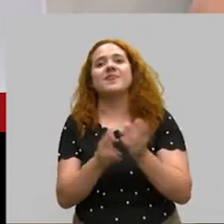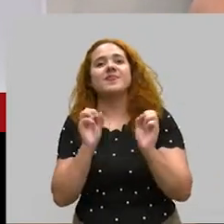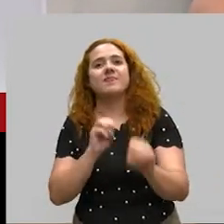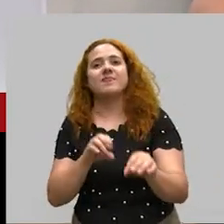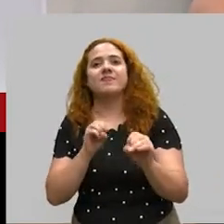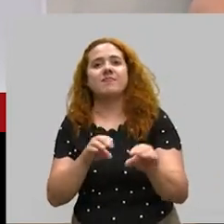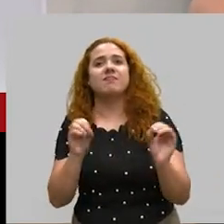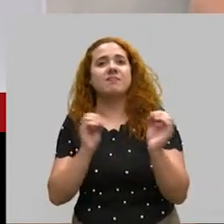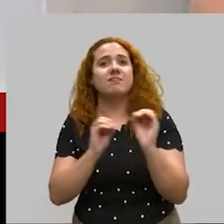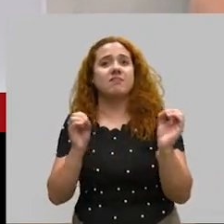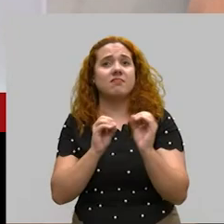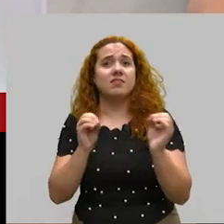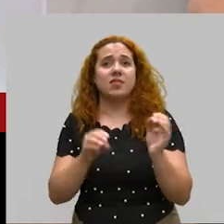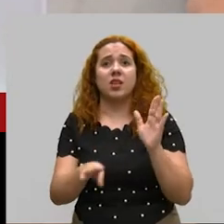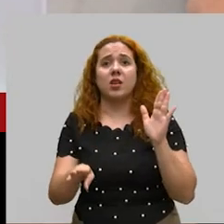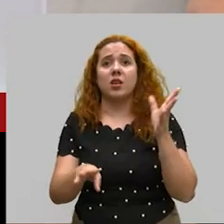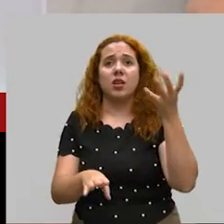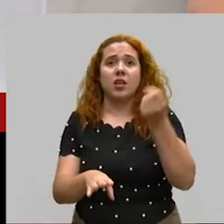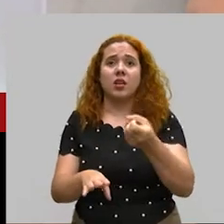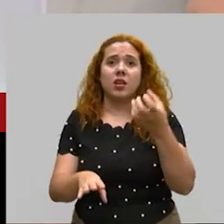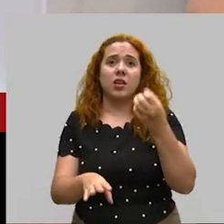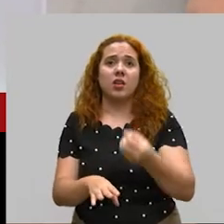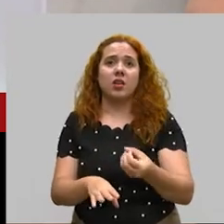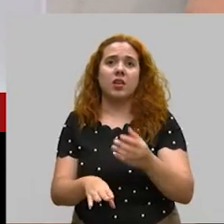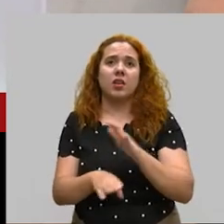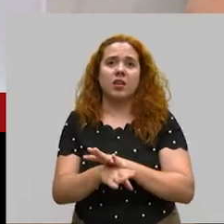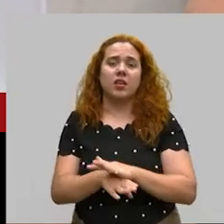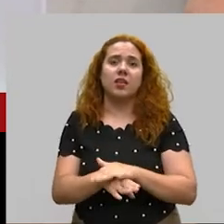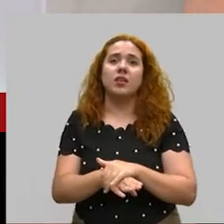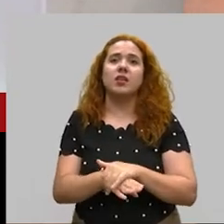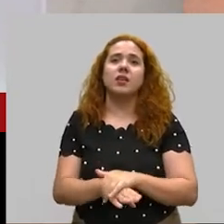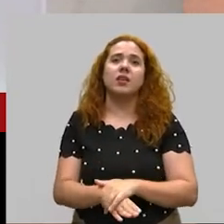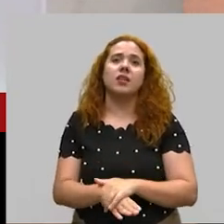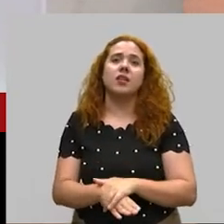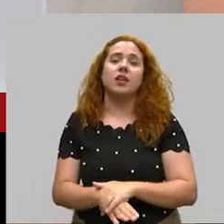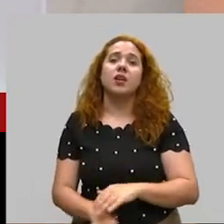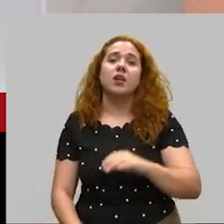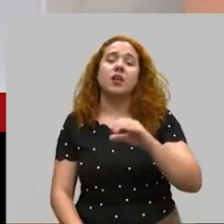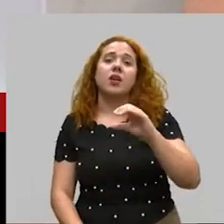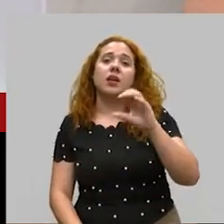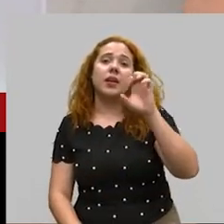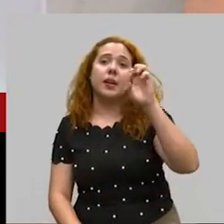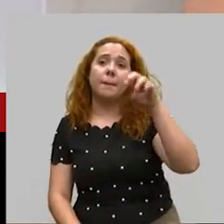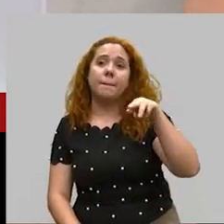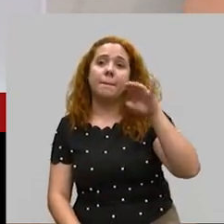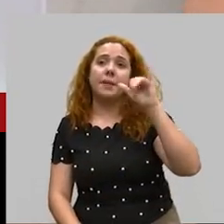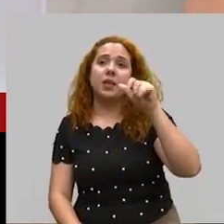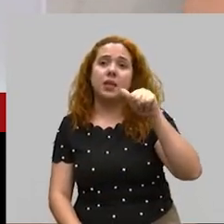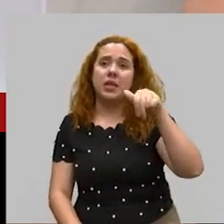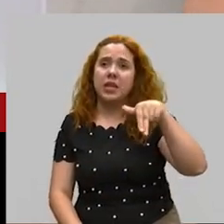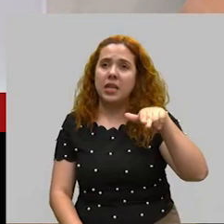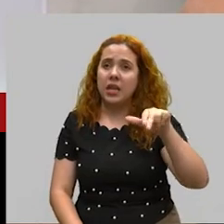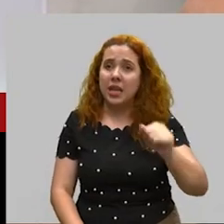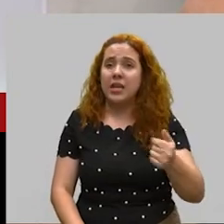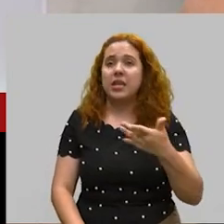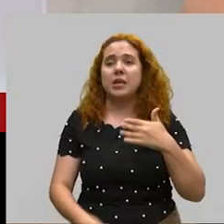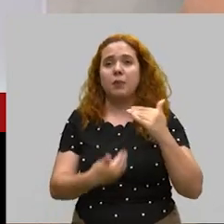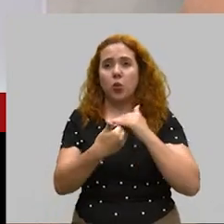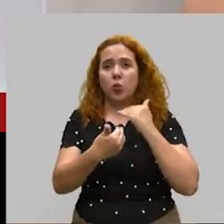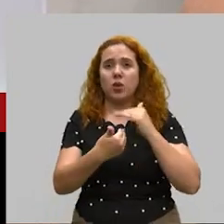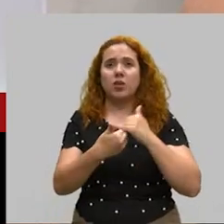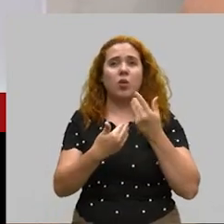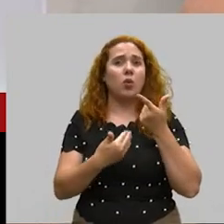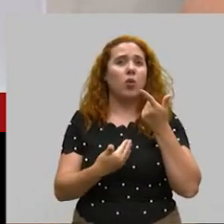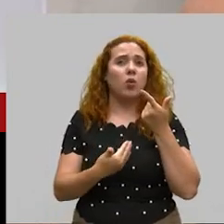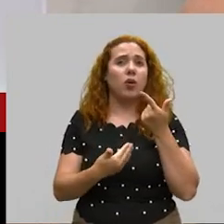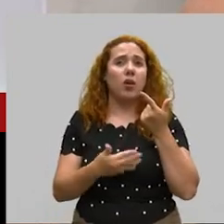eh um auxílio creche e Emiliana minha profess minha orientadora acompanhou isso assim como é que foi difícil eu dar conta